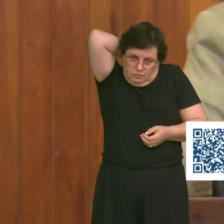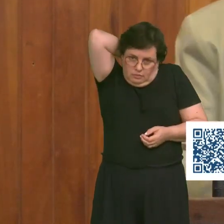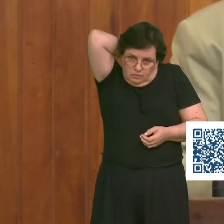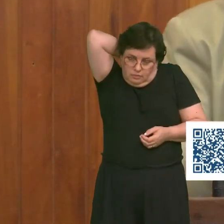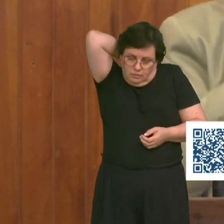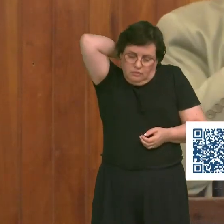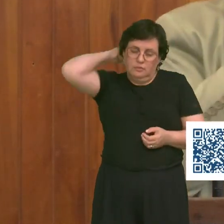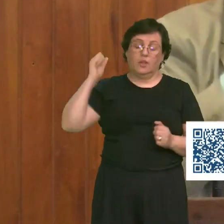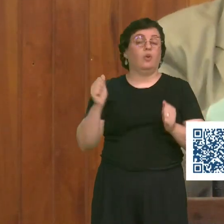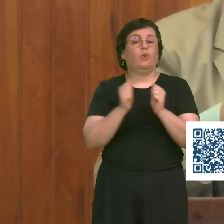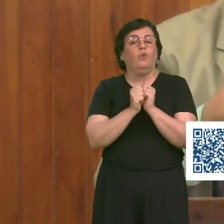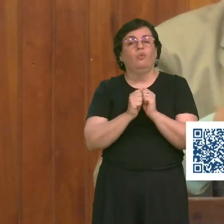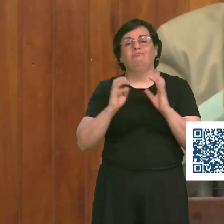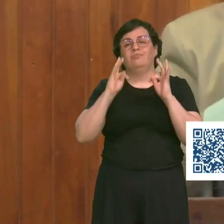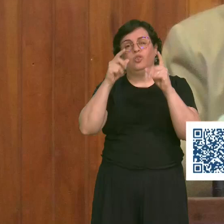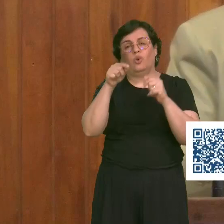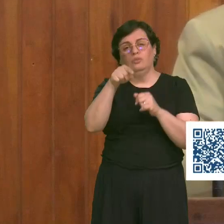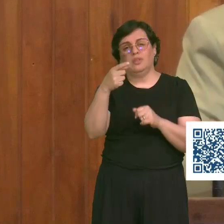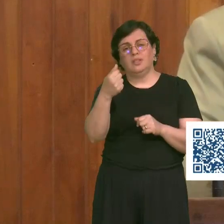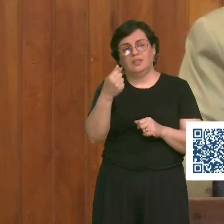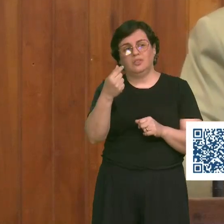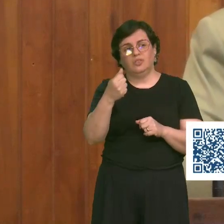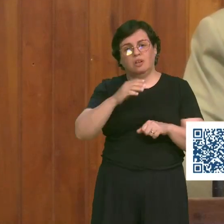essa grana com todo esse dinheiro mas